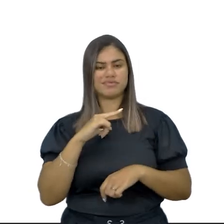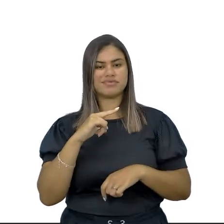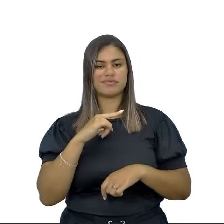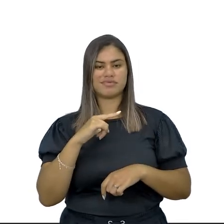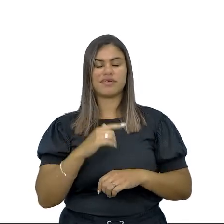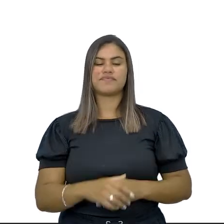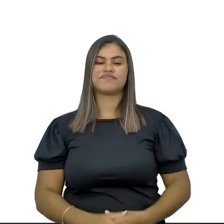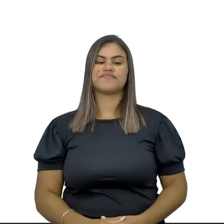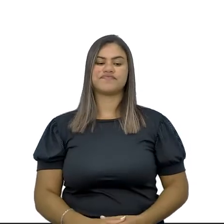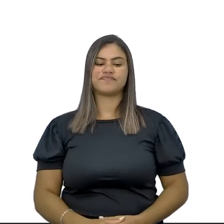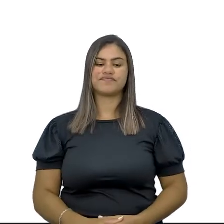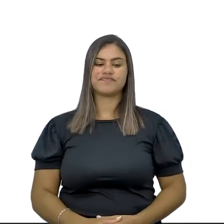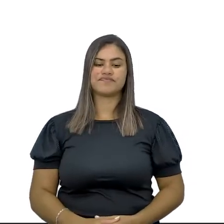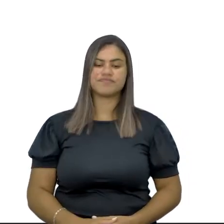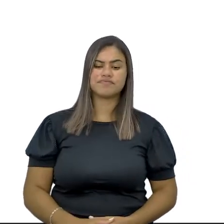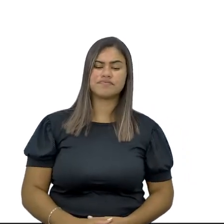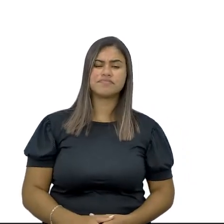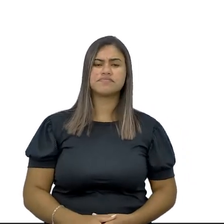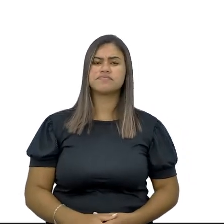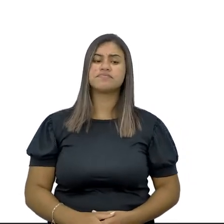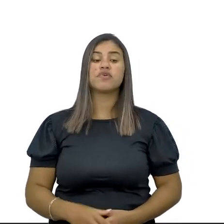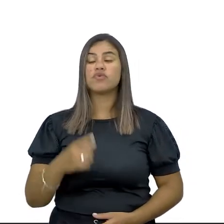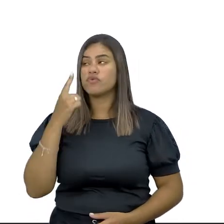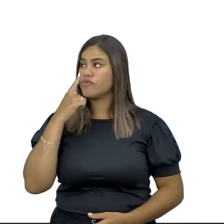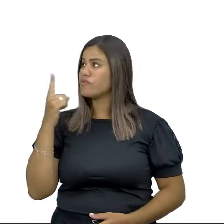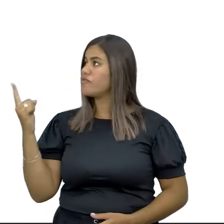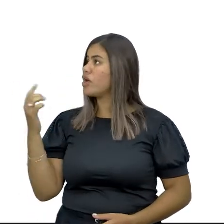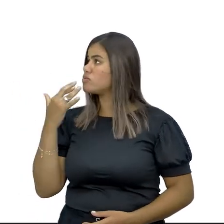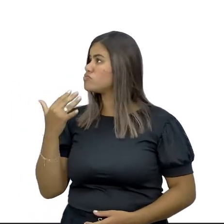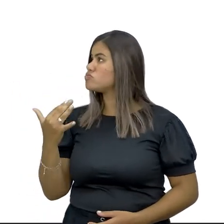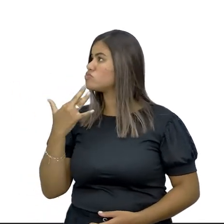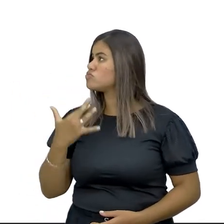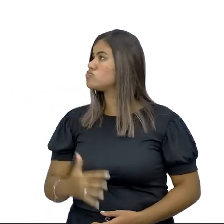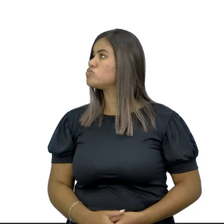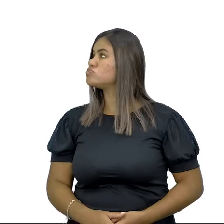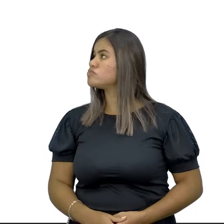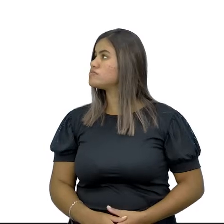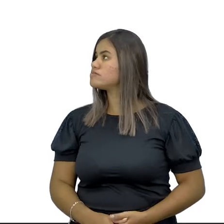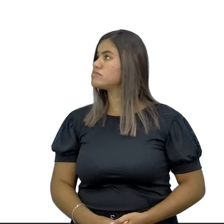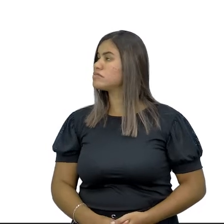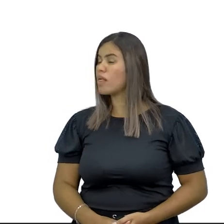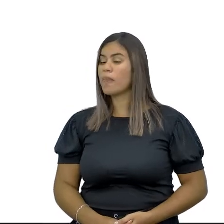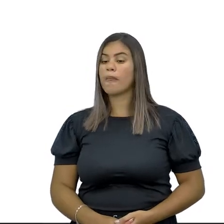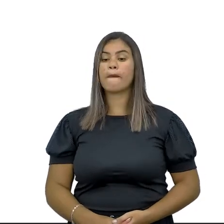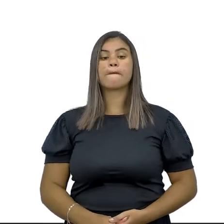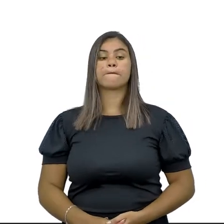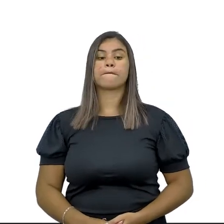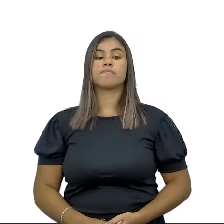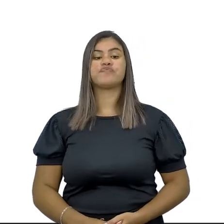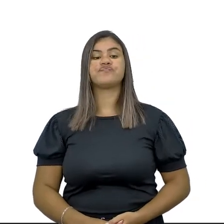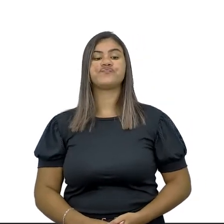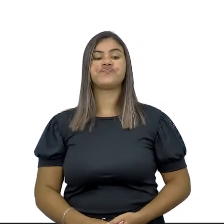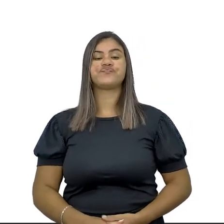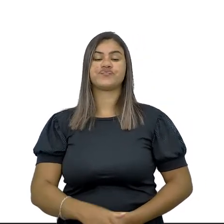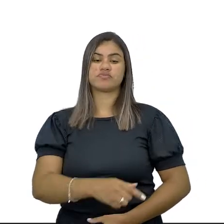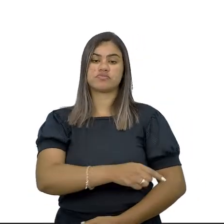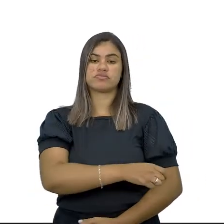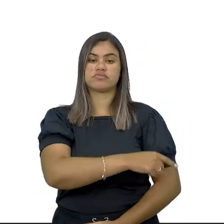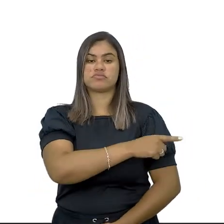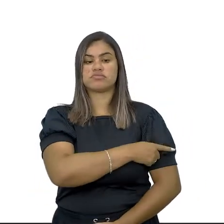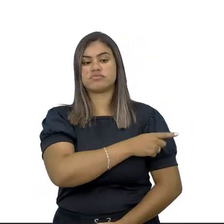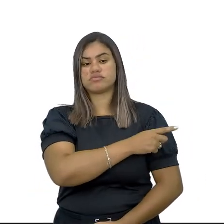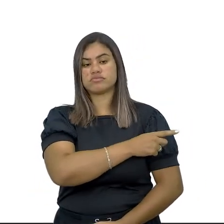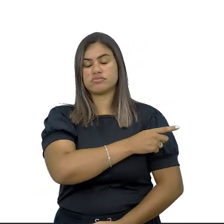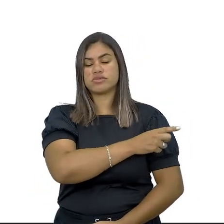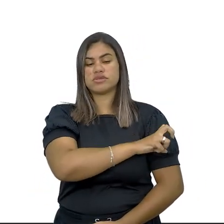em espiral. Então, como pode ser visto no slide, né, no ensino fundamental, as unidades temáticas